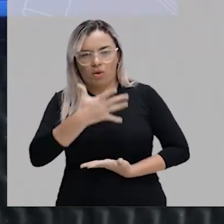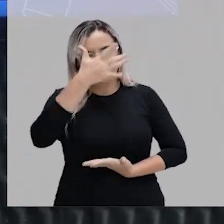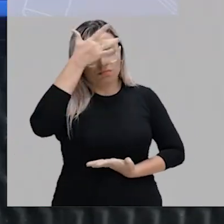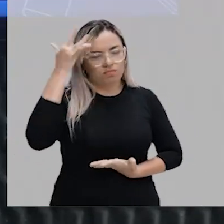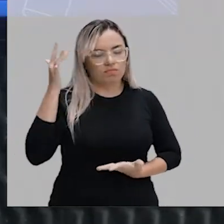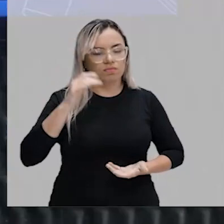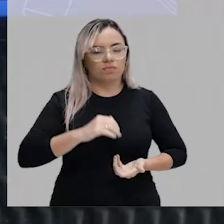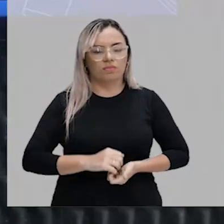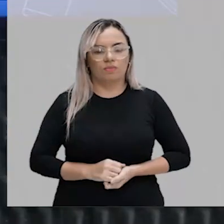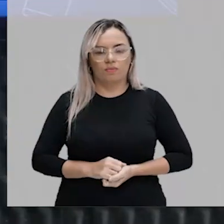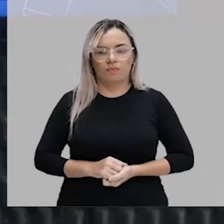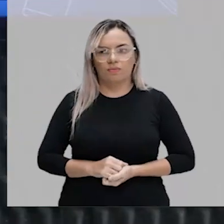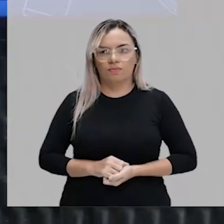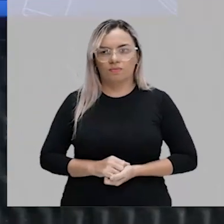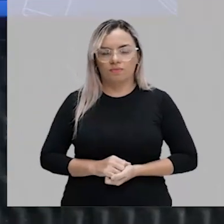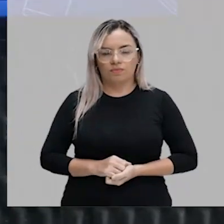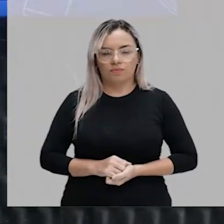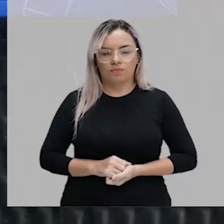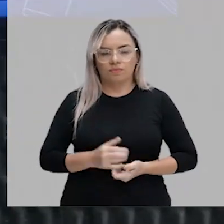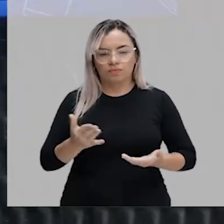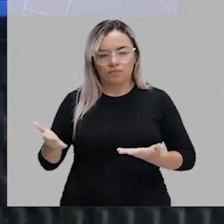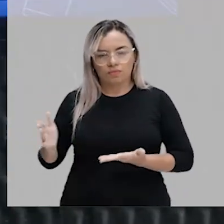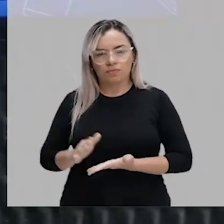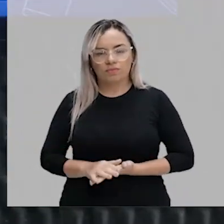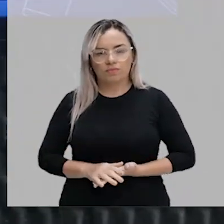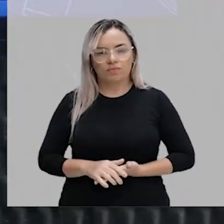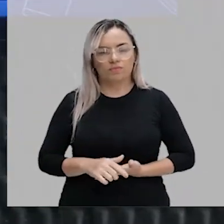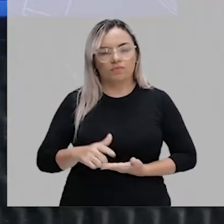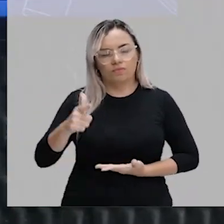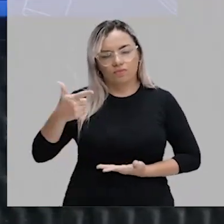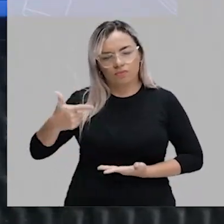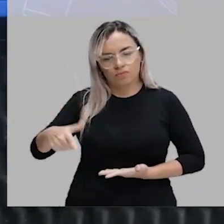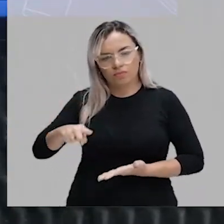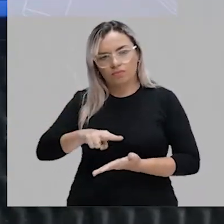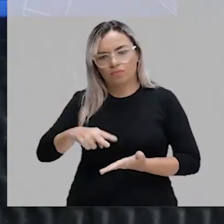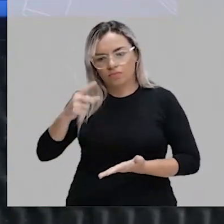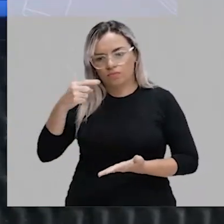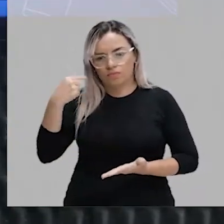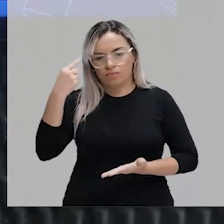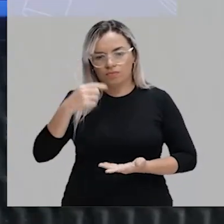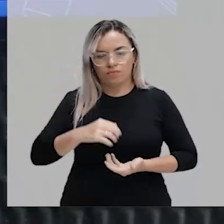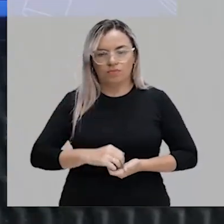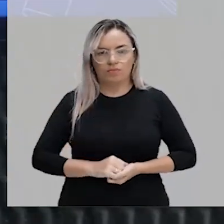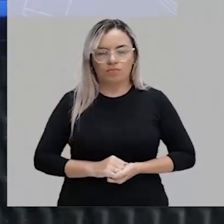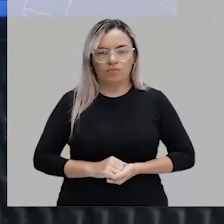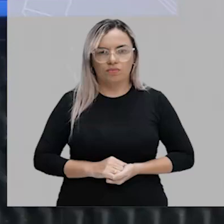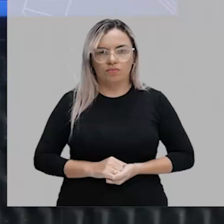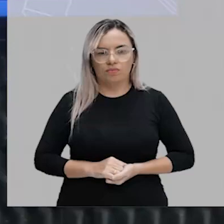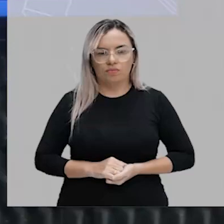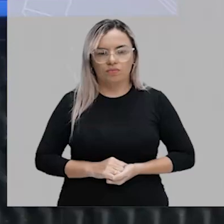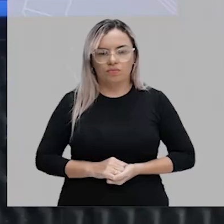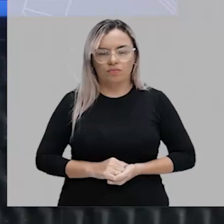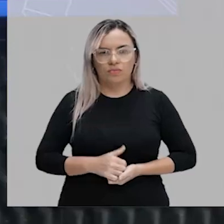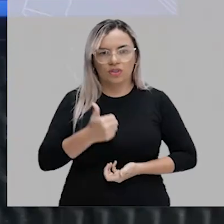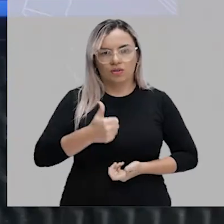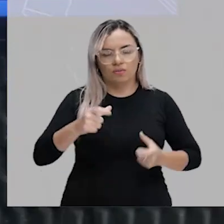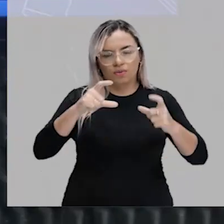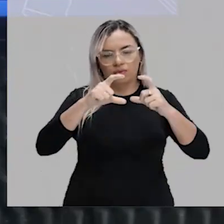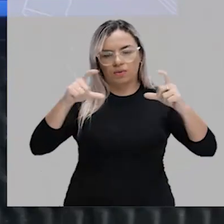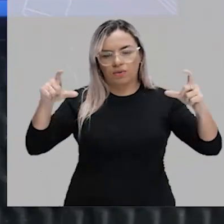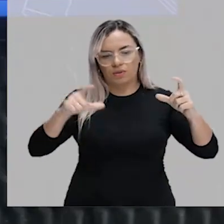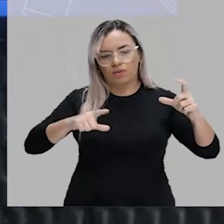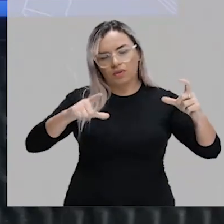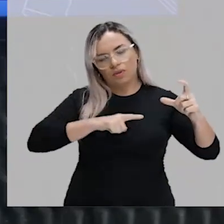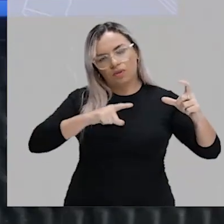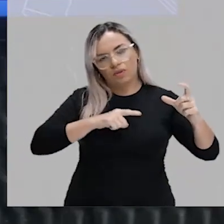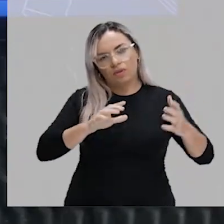Então, aqui, quando eu falo Julio está muy enfermo, hace 2 semanas que ele, aqui eu tenho o meu pronome, tá